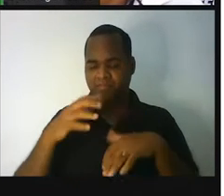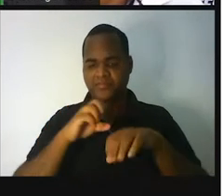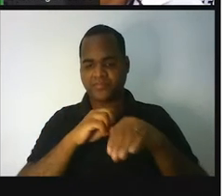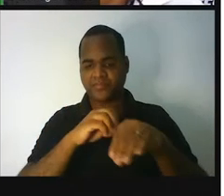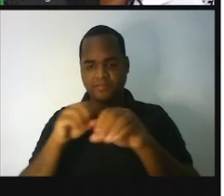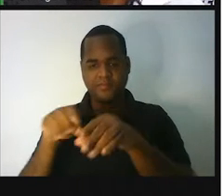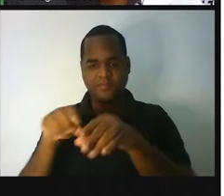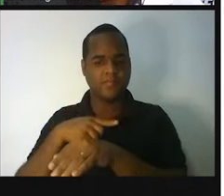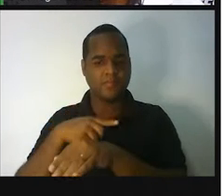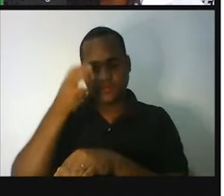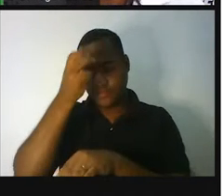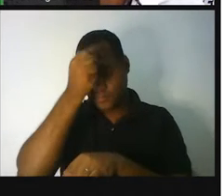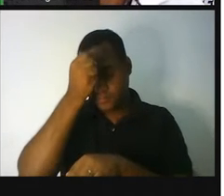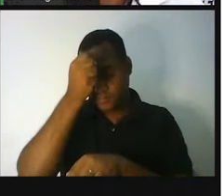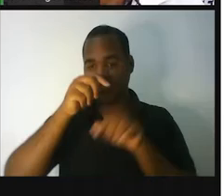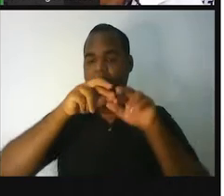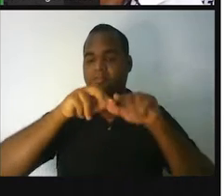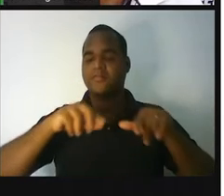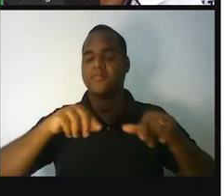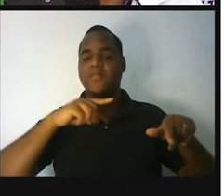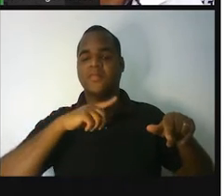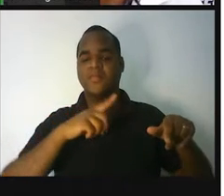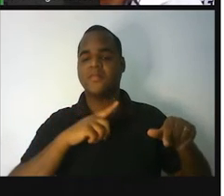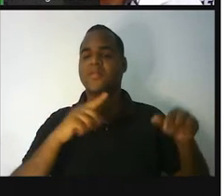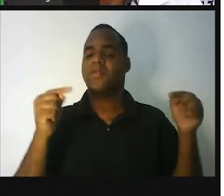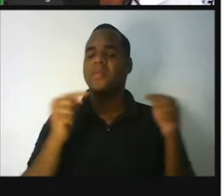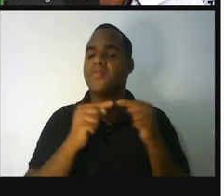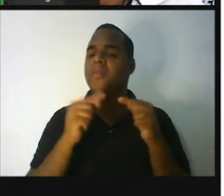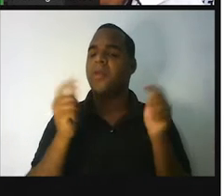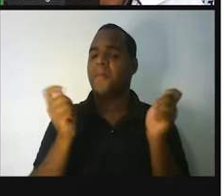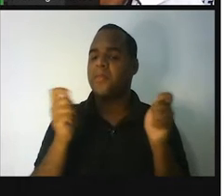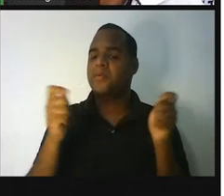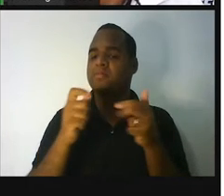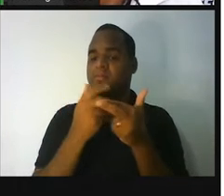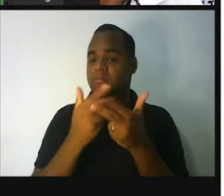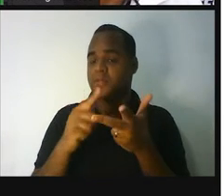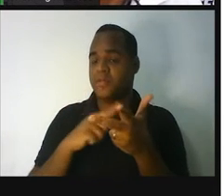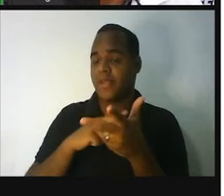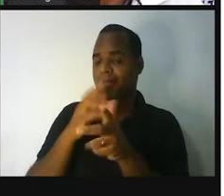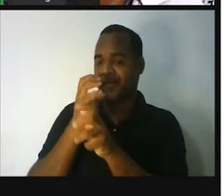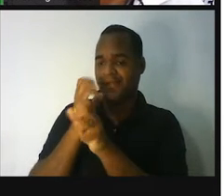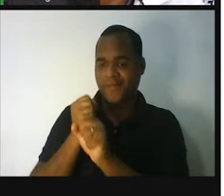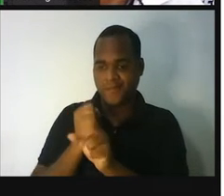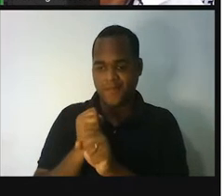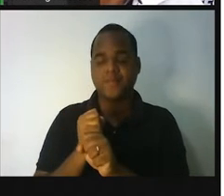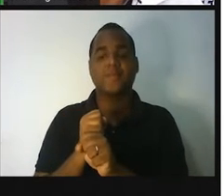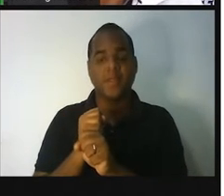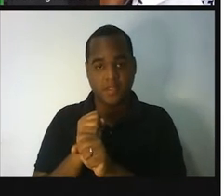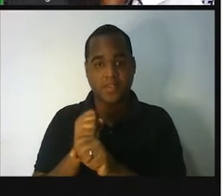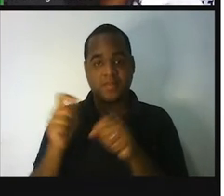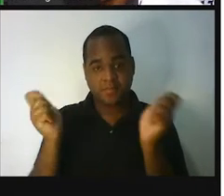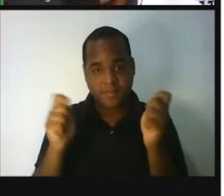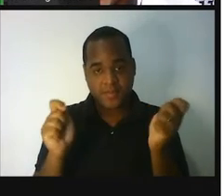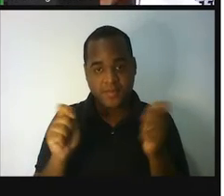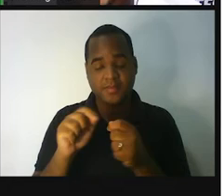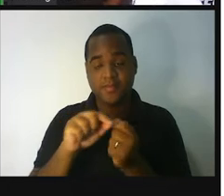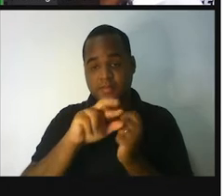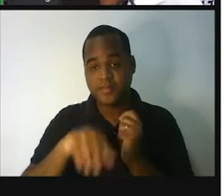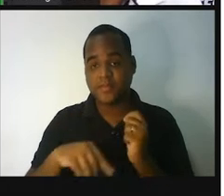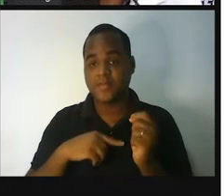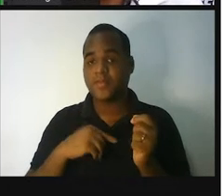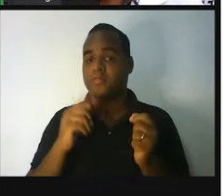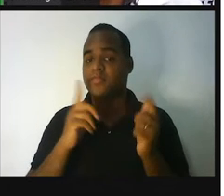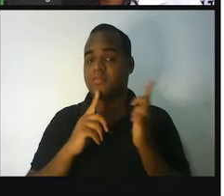gente vai aprender resolver situações ou de nessas situações evolucao a gente vai precisar informar